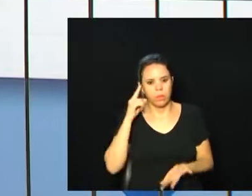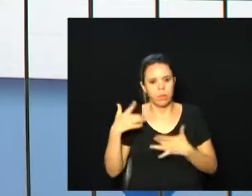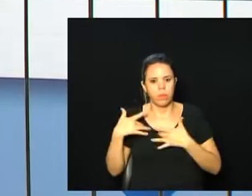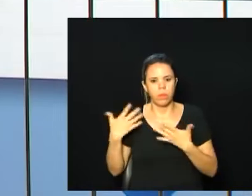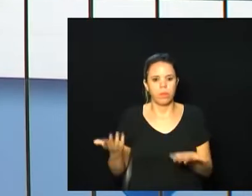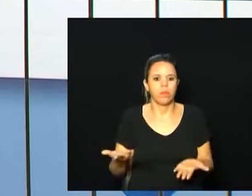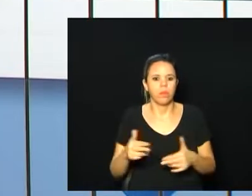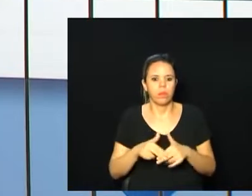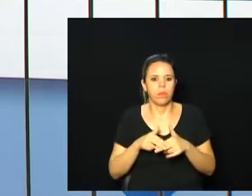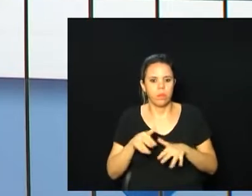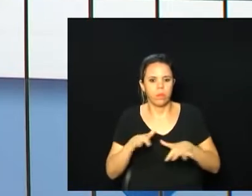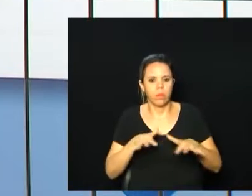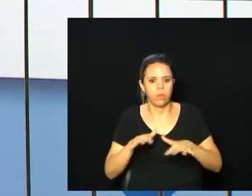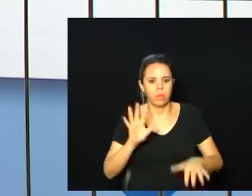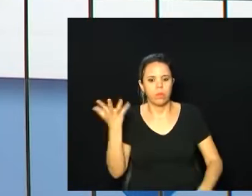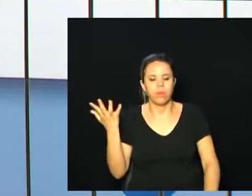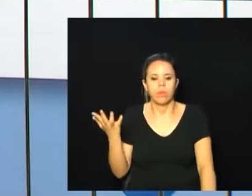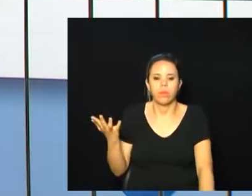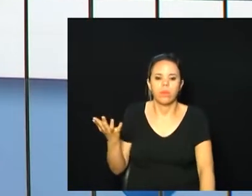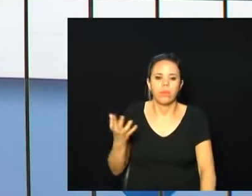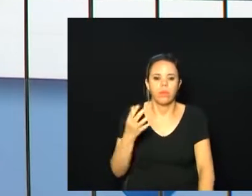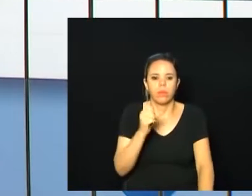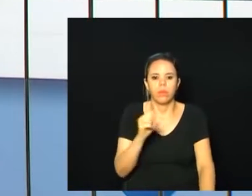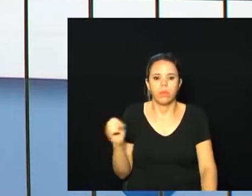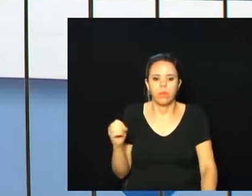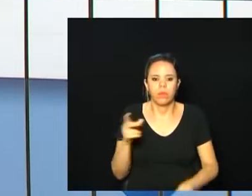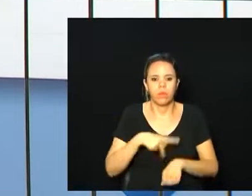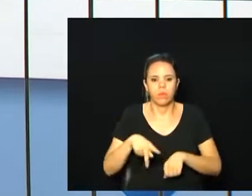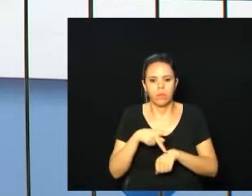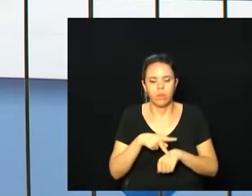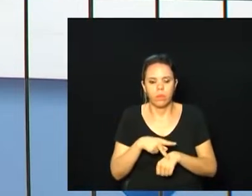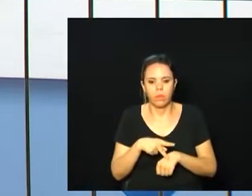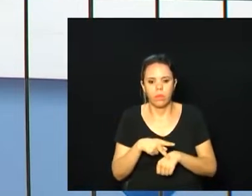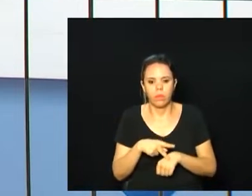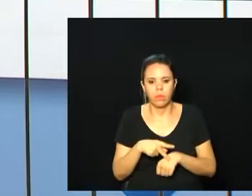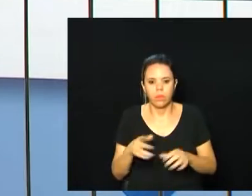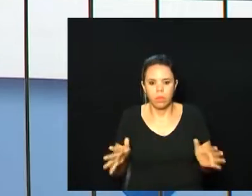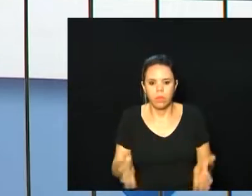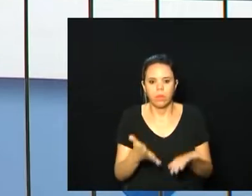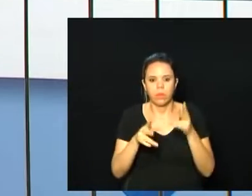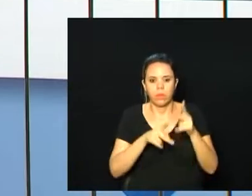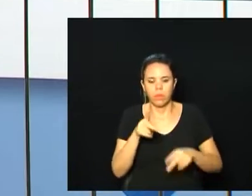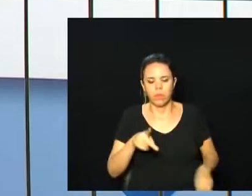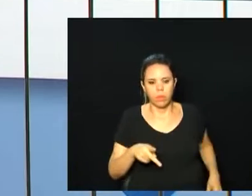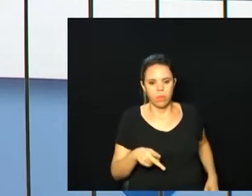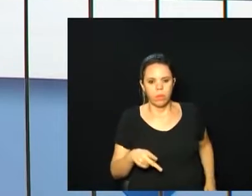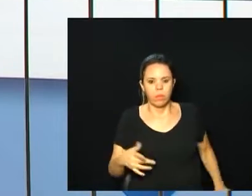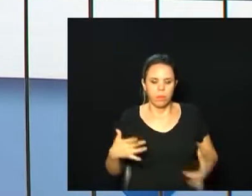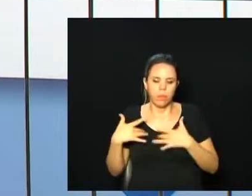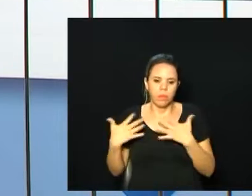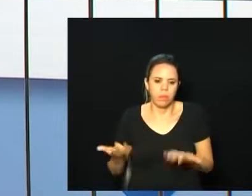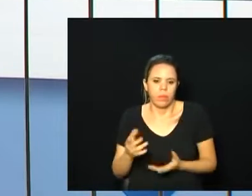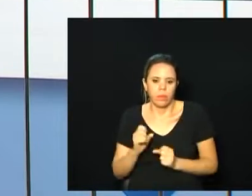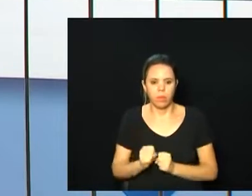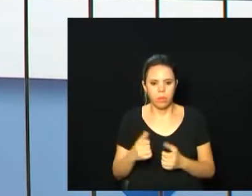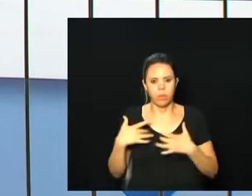é justamente um movimento que acontece em mais de 80 países para incentivar as pessoas em ações solidárias. Você